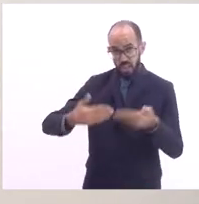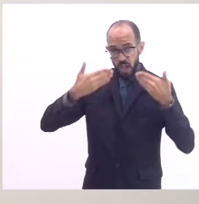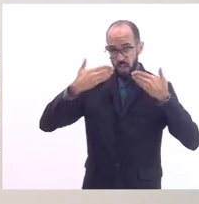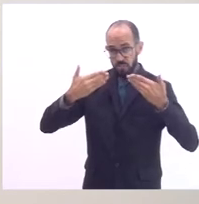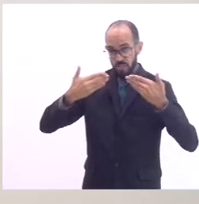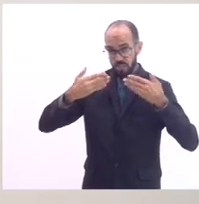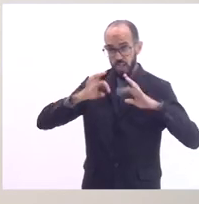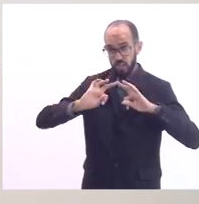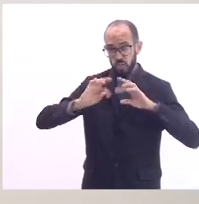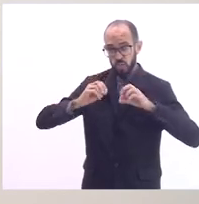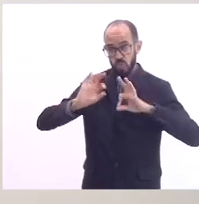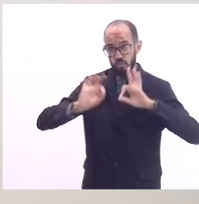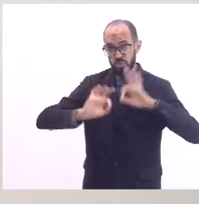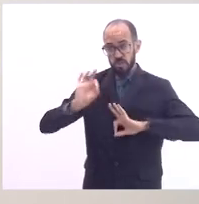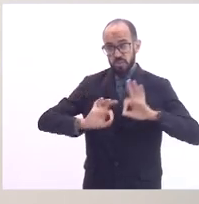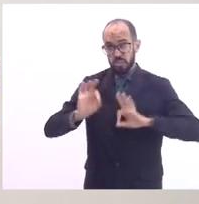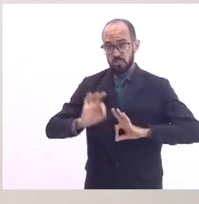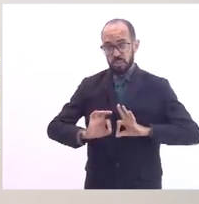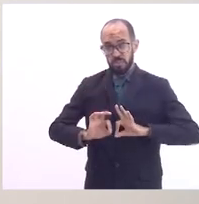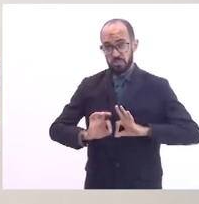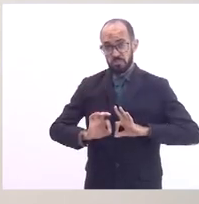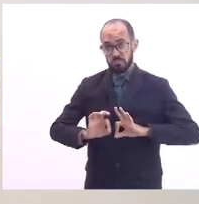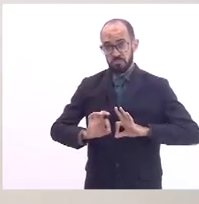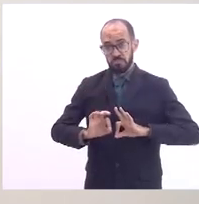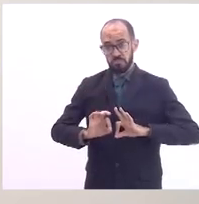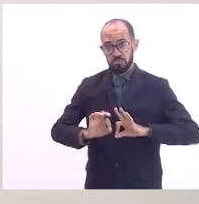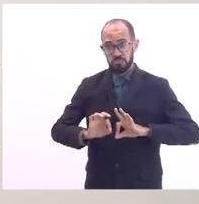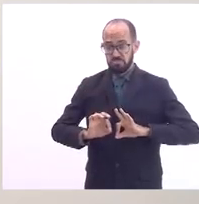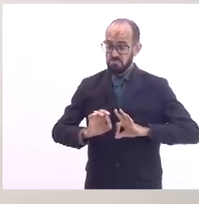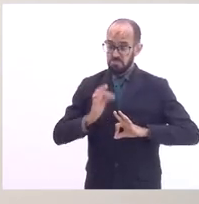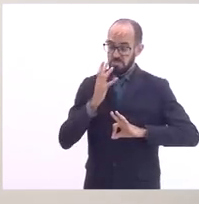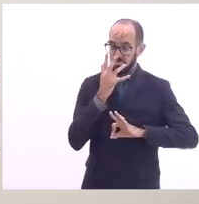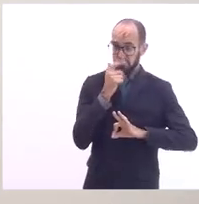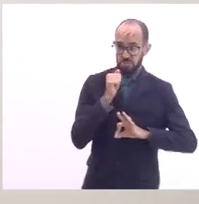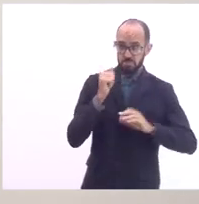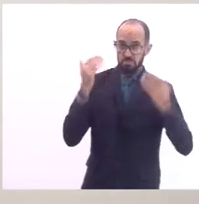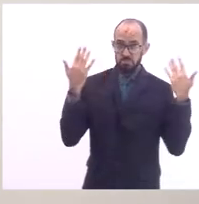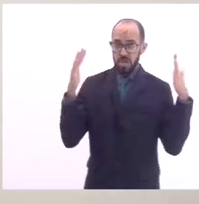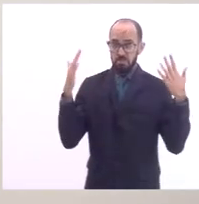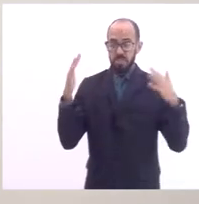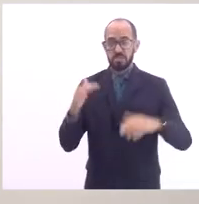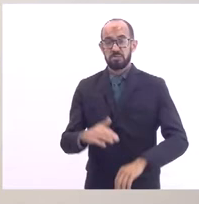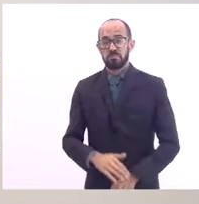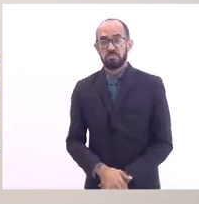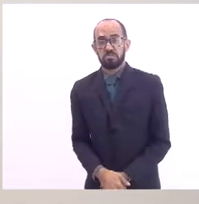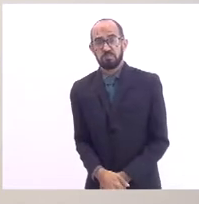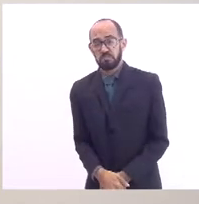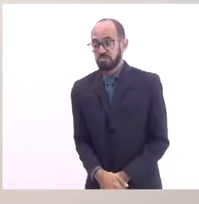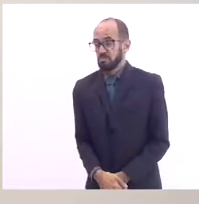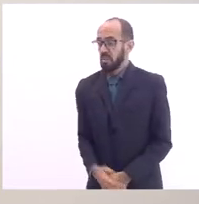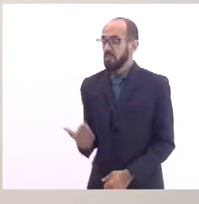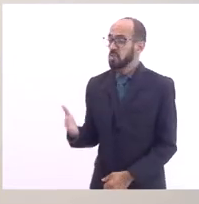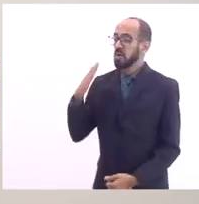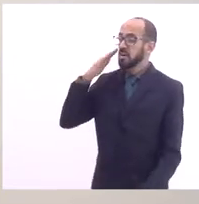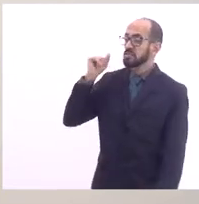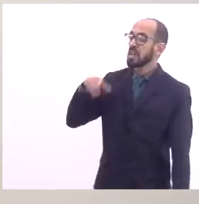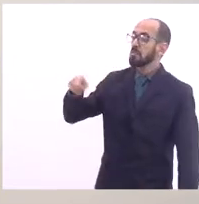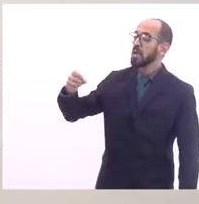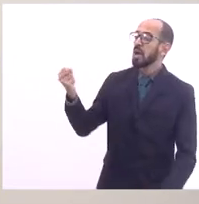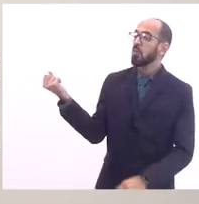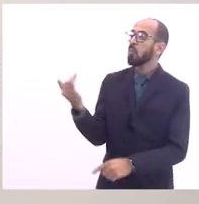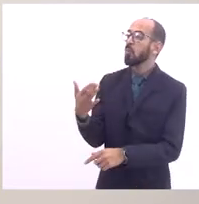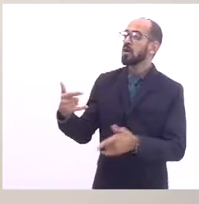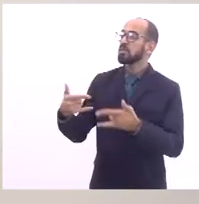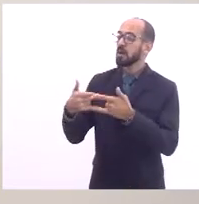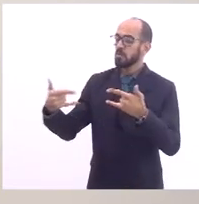todo um planejamento ali, muito bem elaborado, parabéns. Eu queria saber quando é que chega as nossas contas,